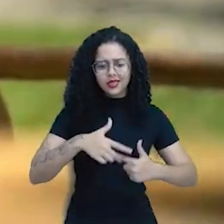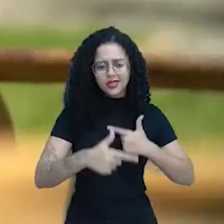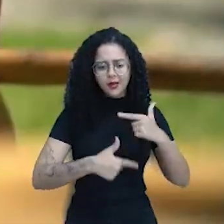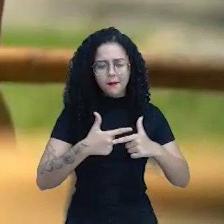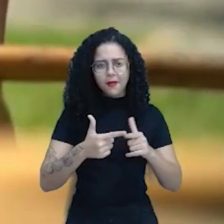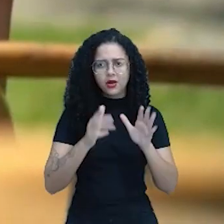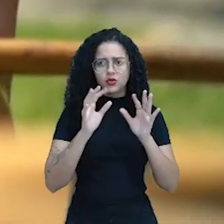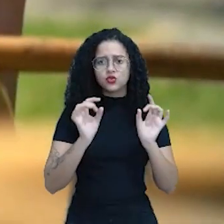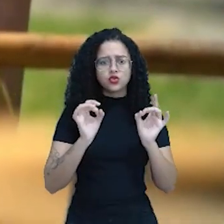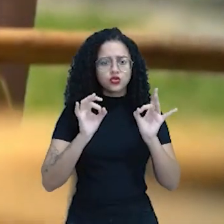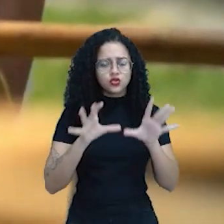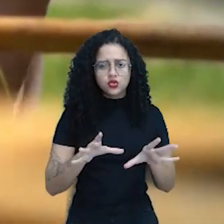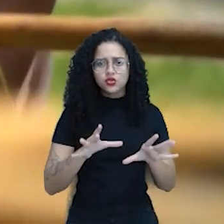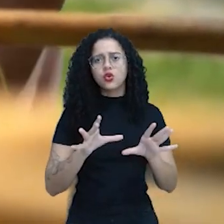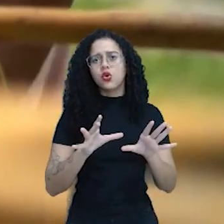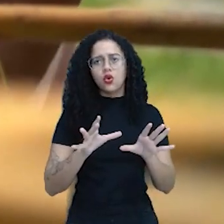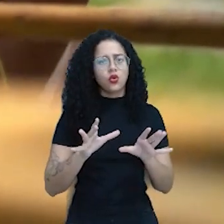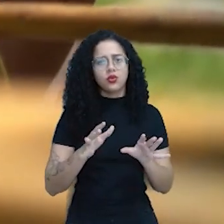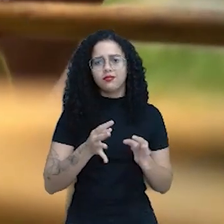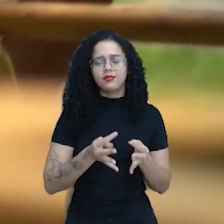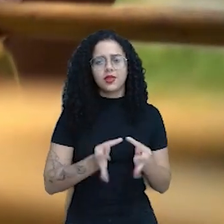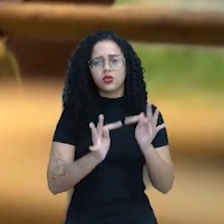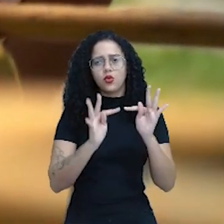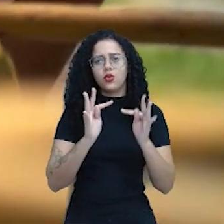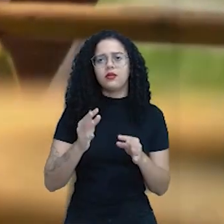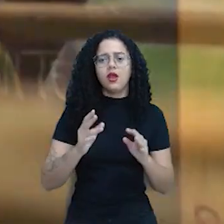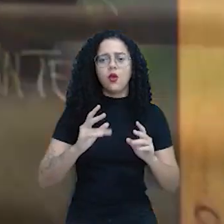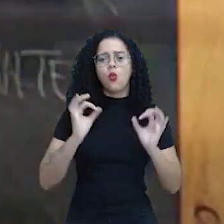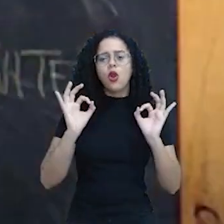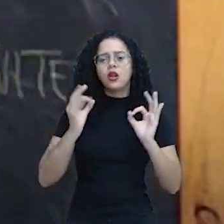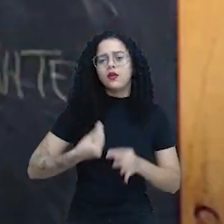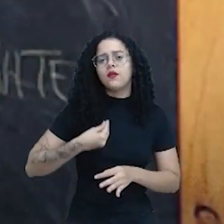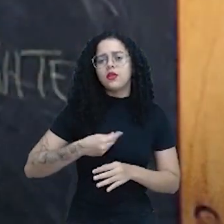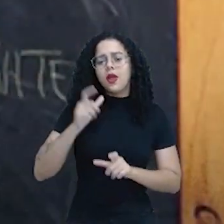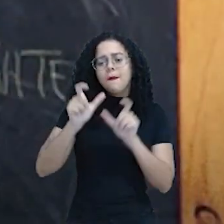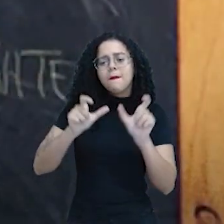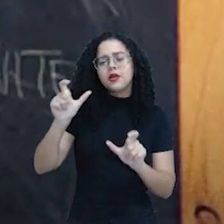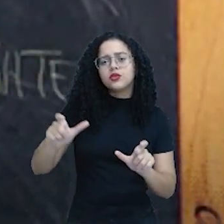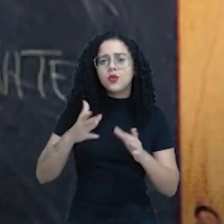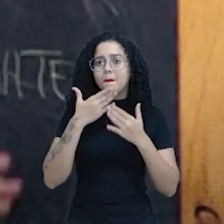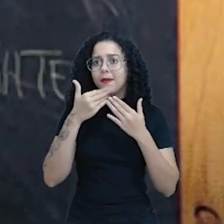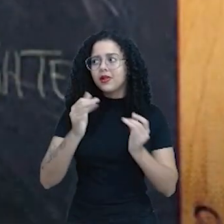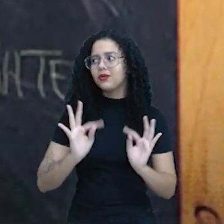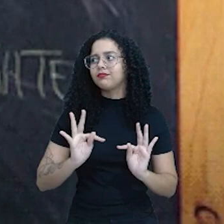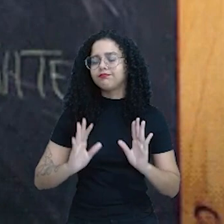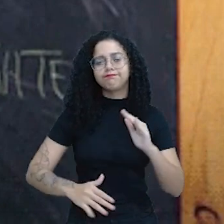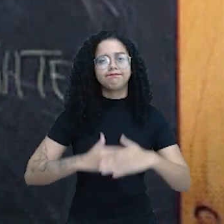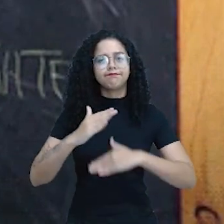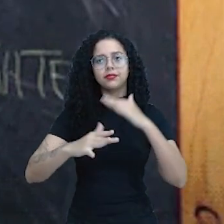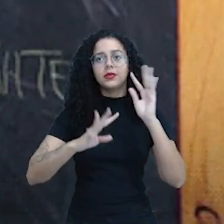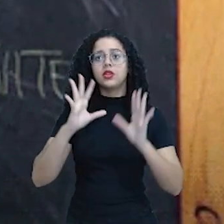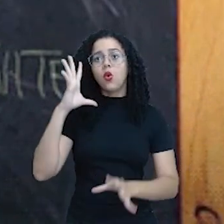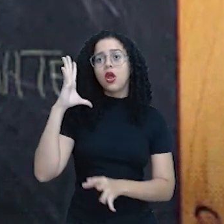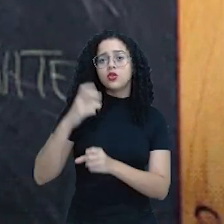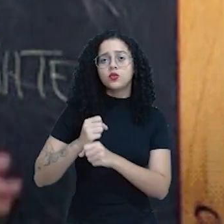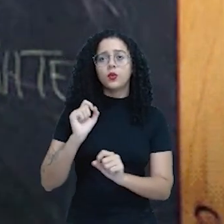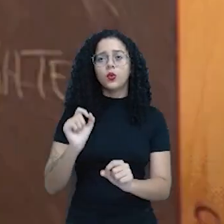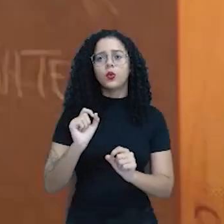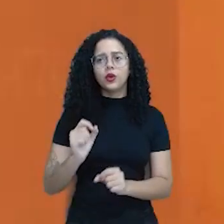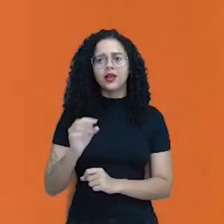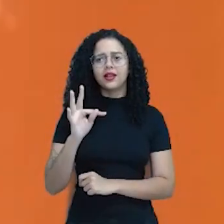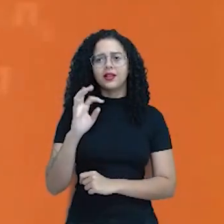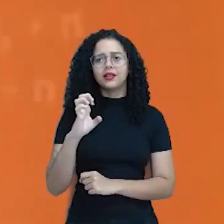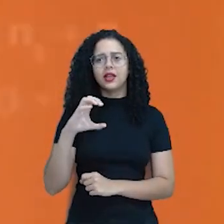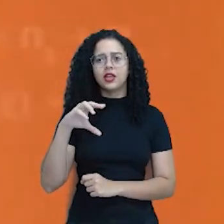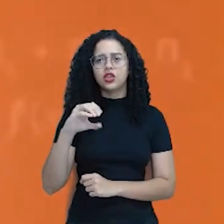exemplo, a qualidade de vida das pessoas melhoraria consideravelmente. Há quem resuma a tecnocracia como um modelo